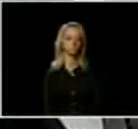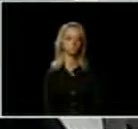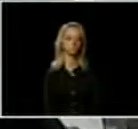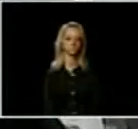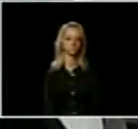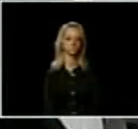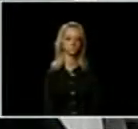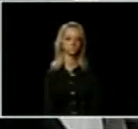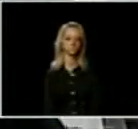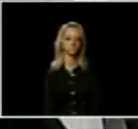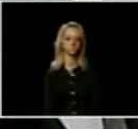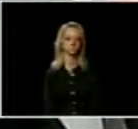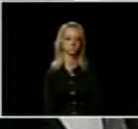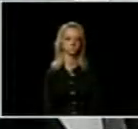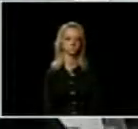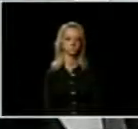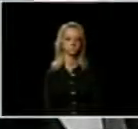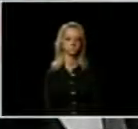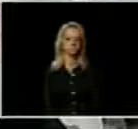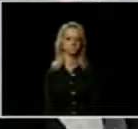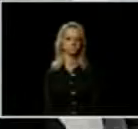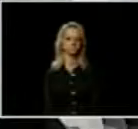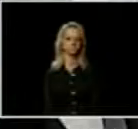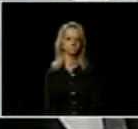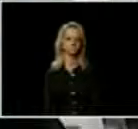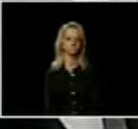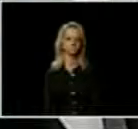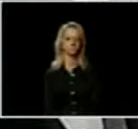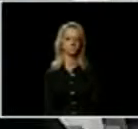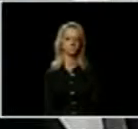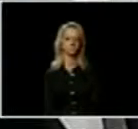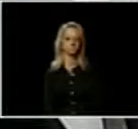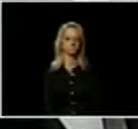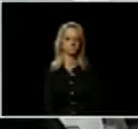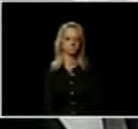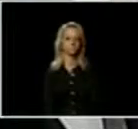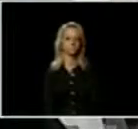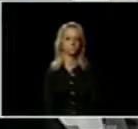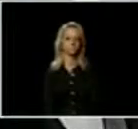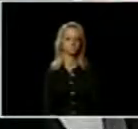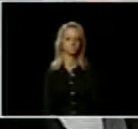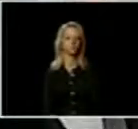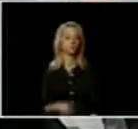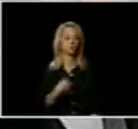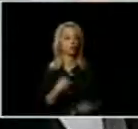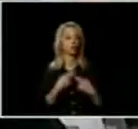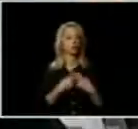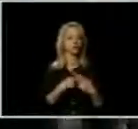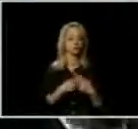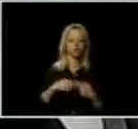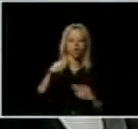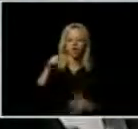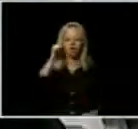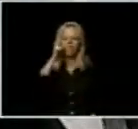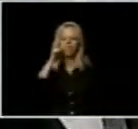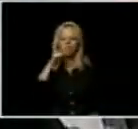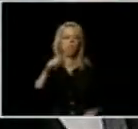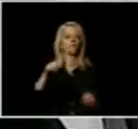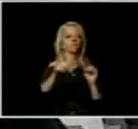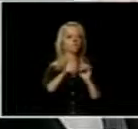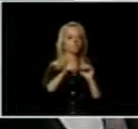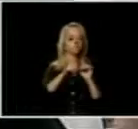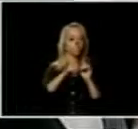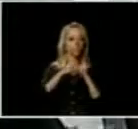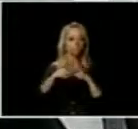discutir a qualidade dela profissional, até porque ela está ocupando o cargo agora. Mas espero que ela faça um trabalho brilhante. Mas que